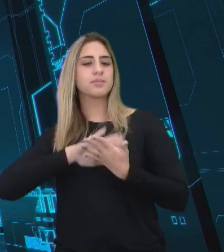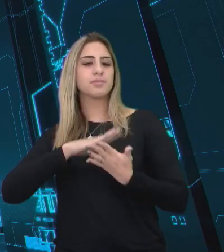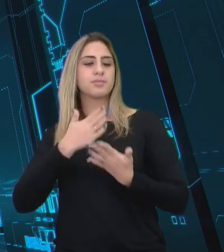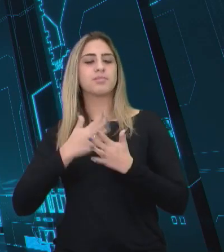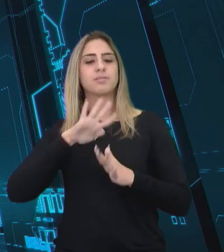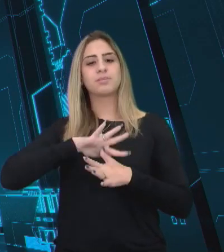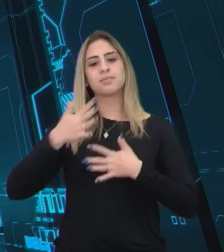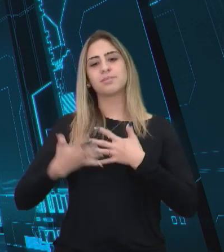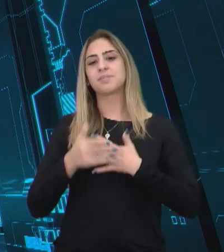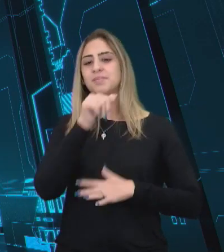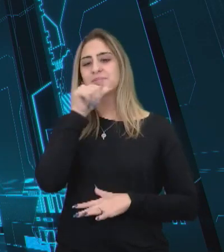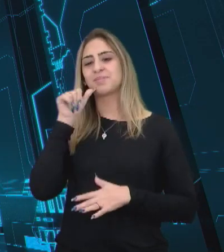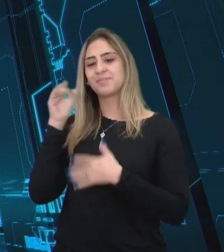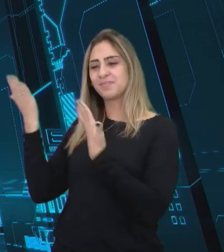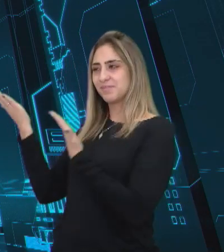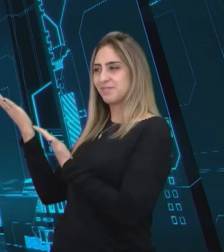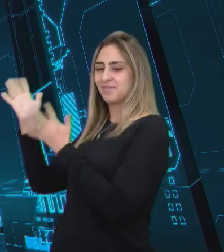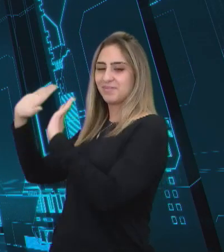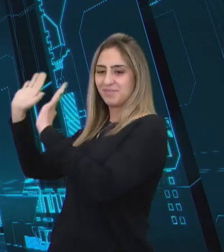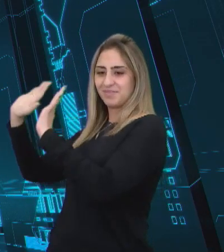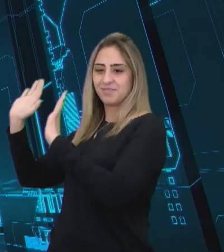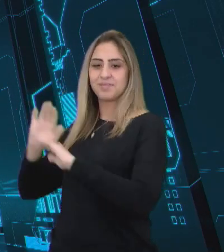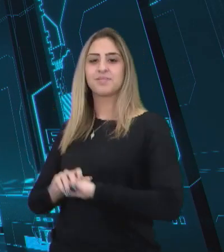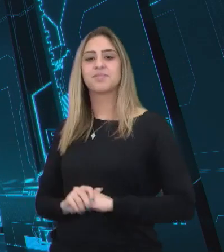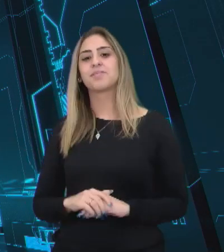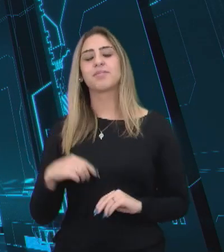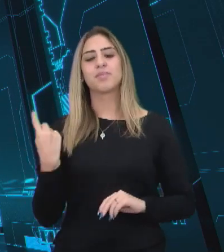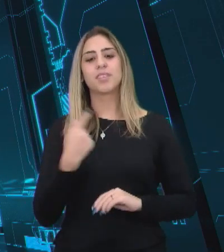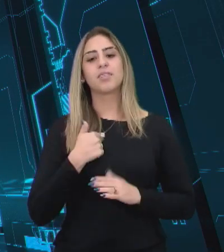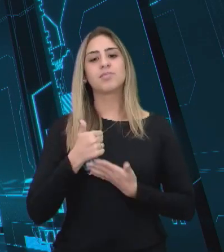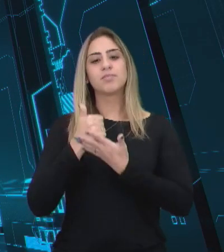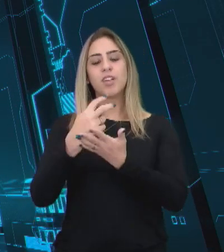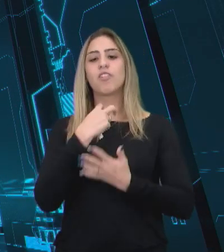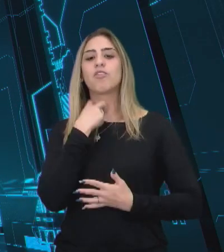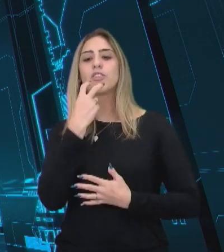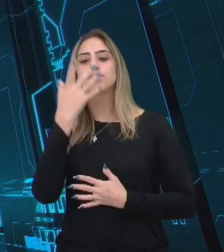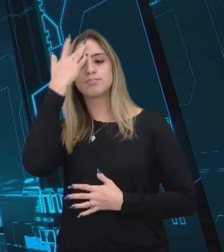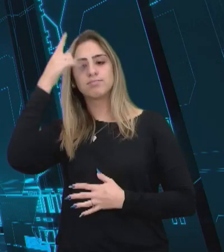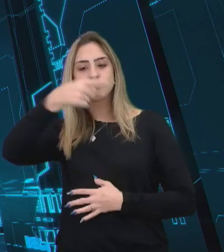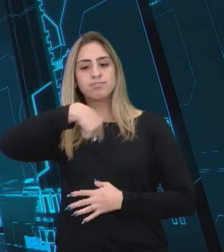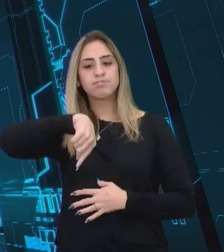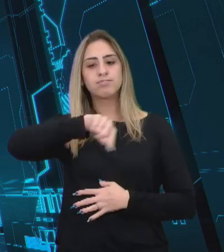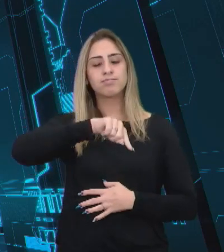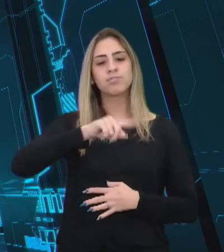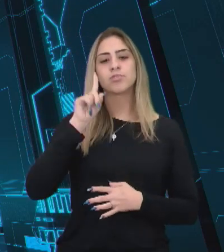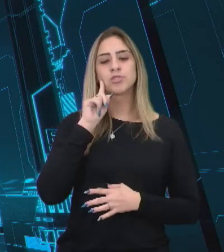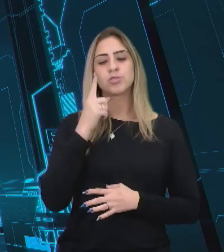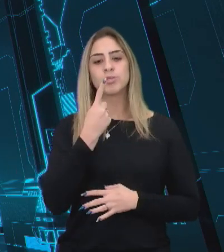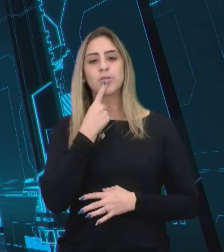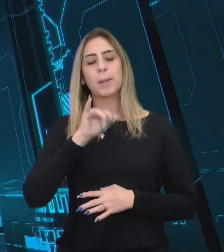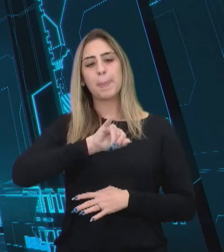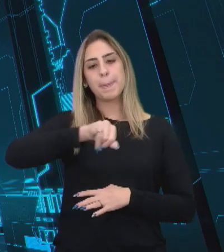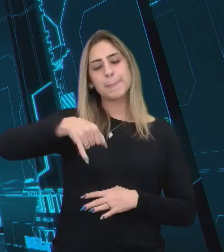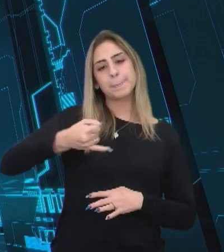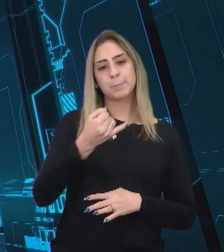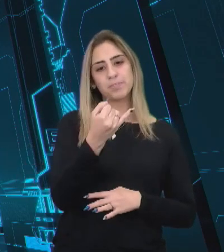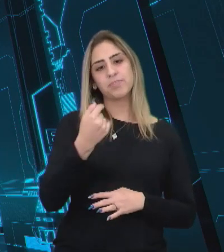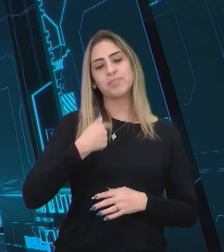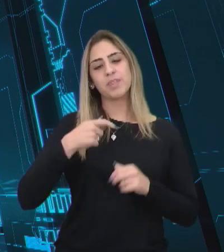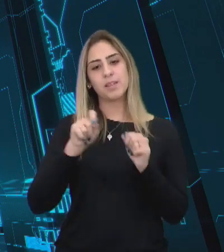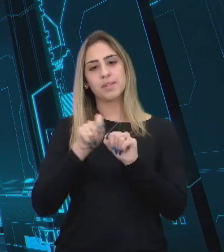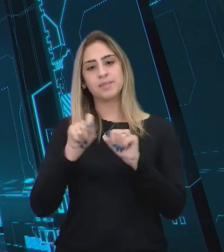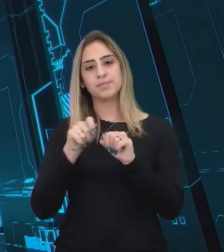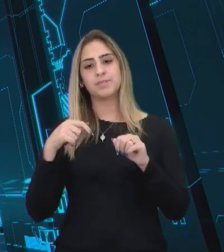intérprete de Libras, a Bianca, aqui do meu ladinho, levando a nossa voz a toda a comunidade surda. Aproveito já para fazer o meu